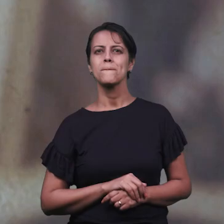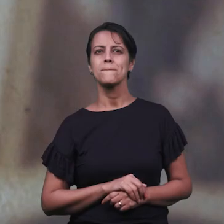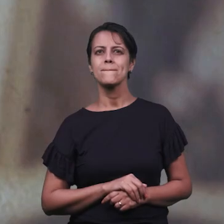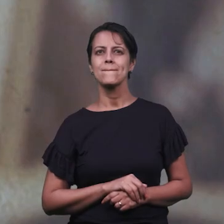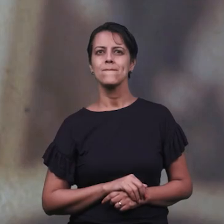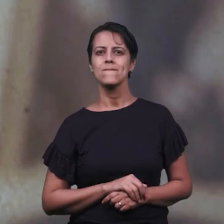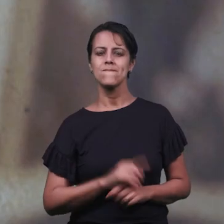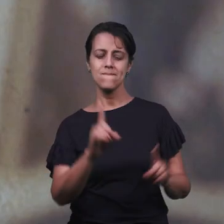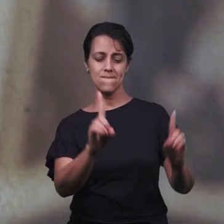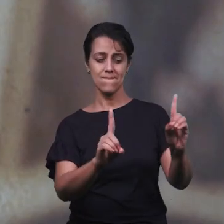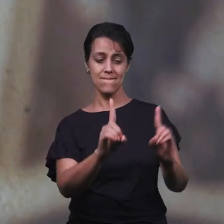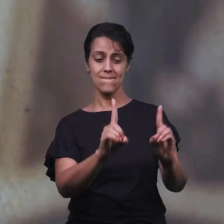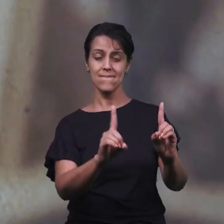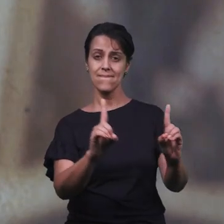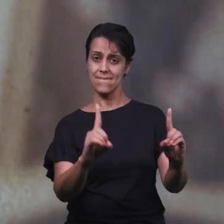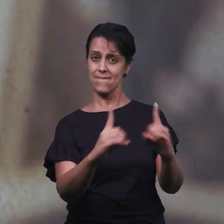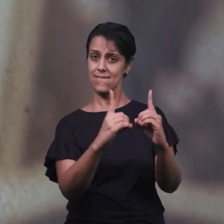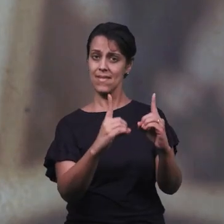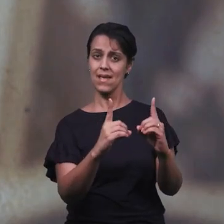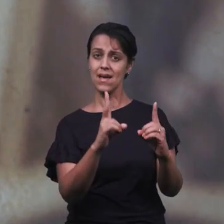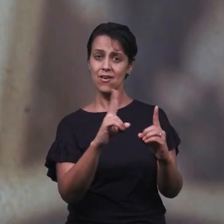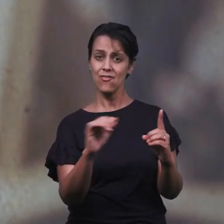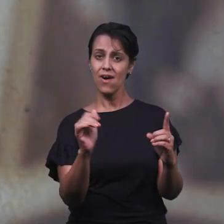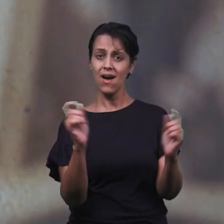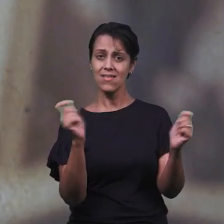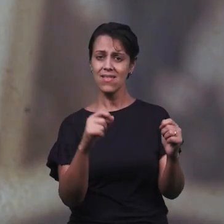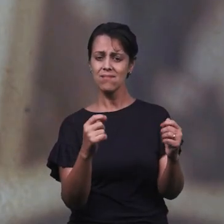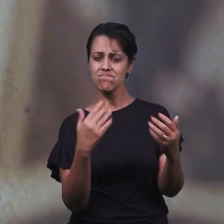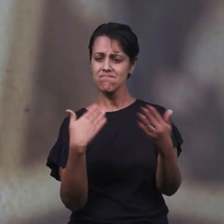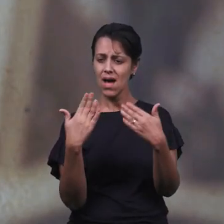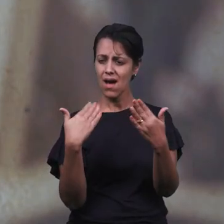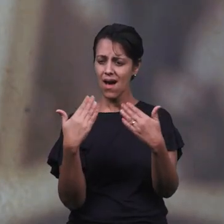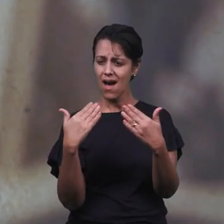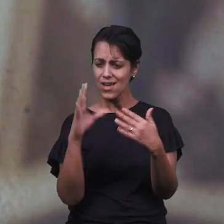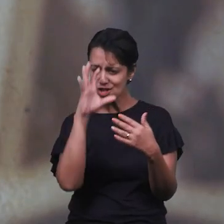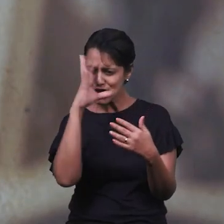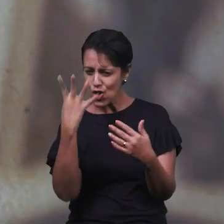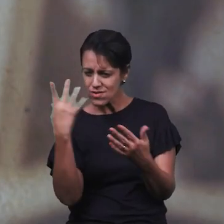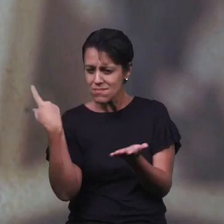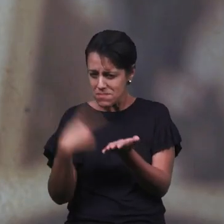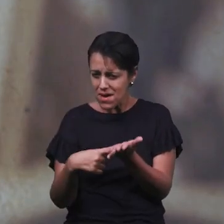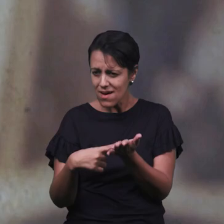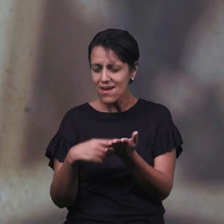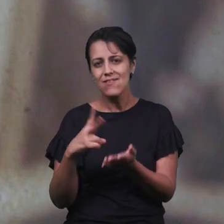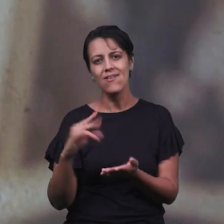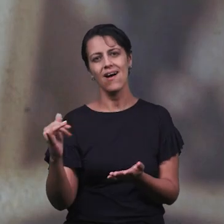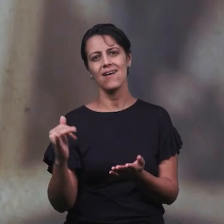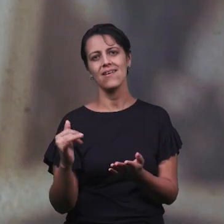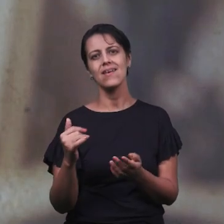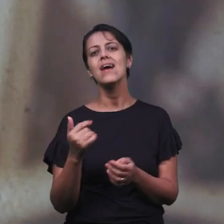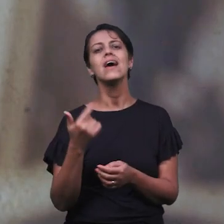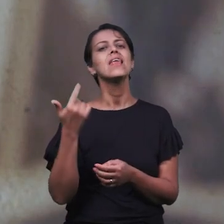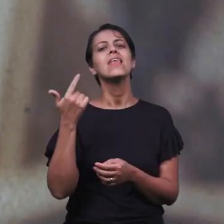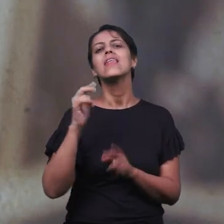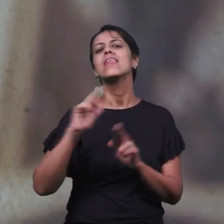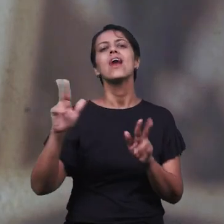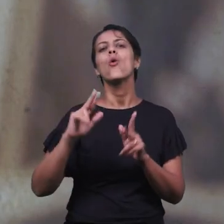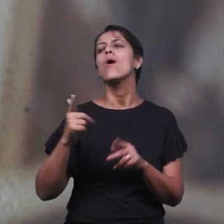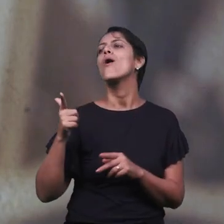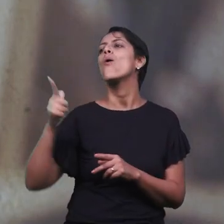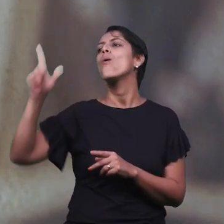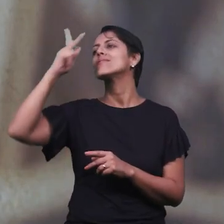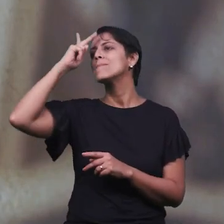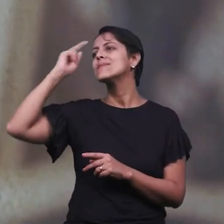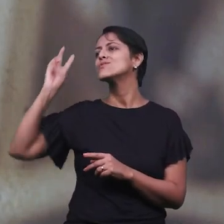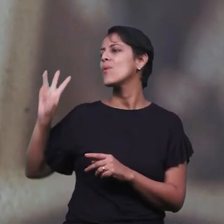as partes elas irão compor a solução para aquilo, entendeu? Então ela não delegou isso a terceiro. Ela não